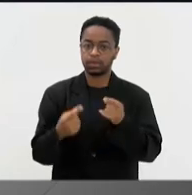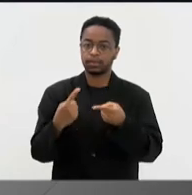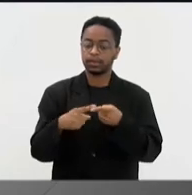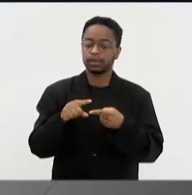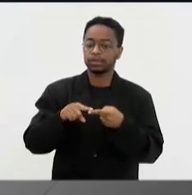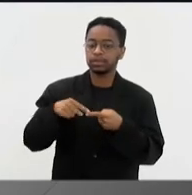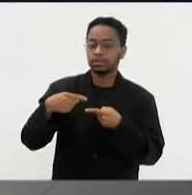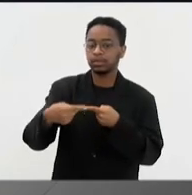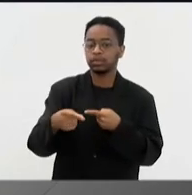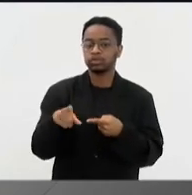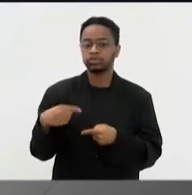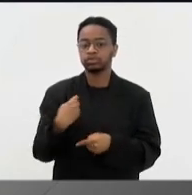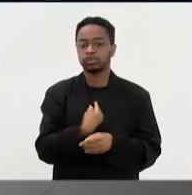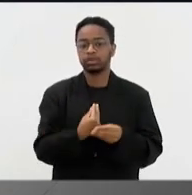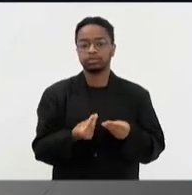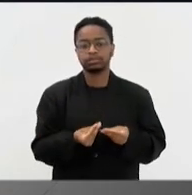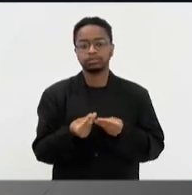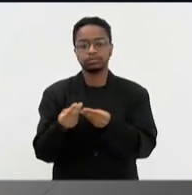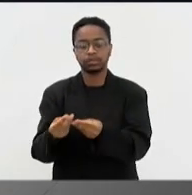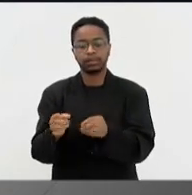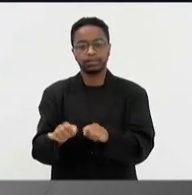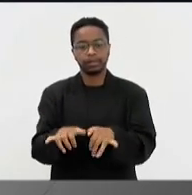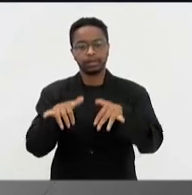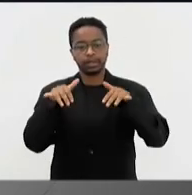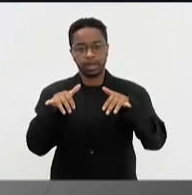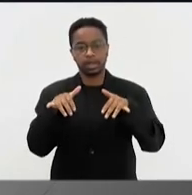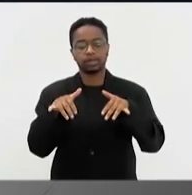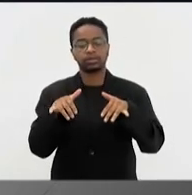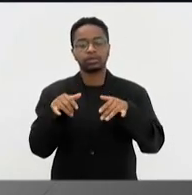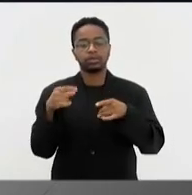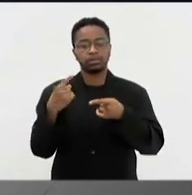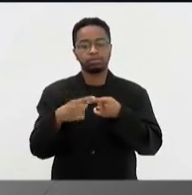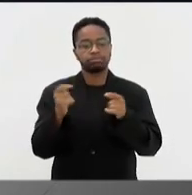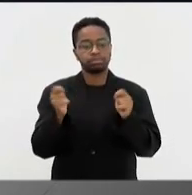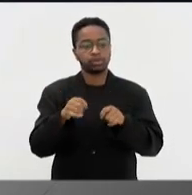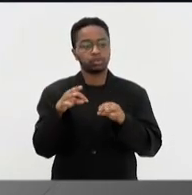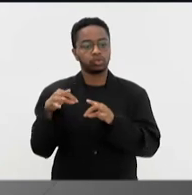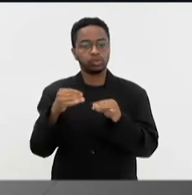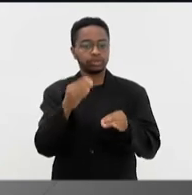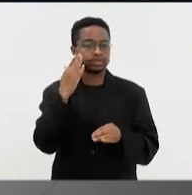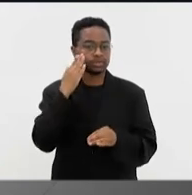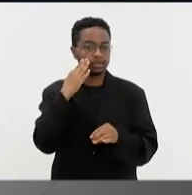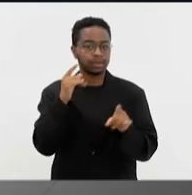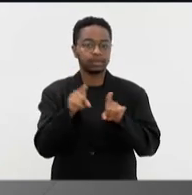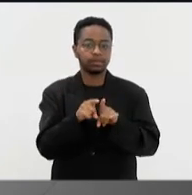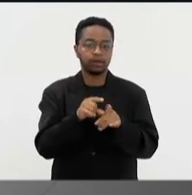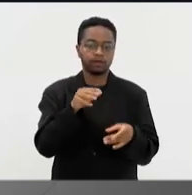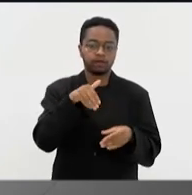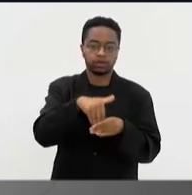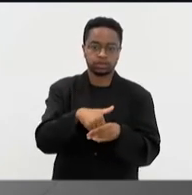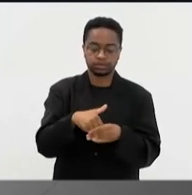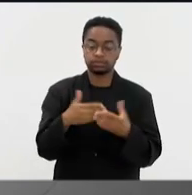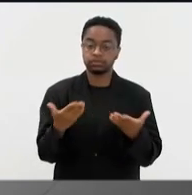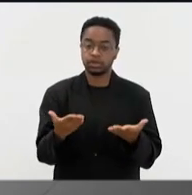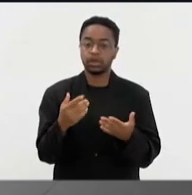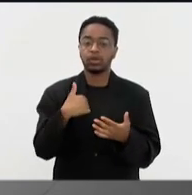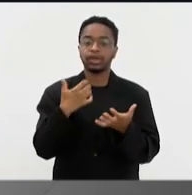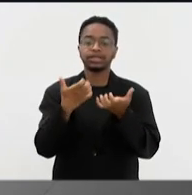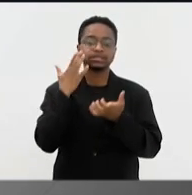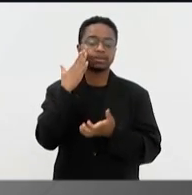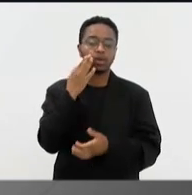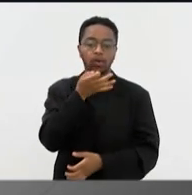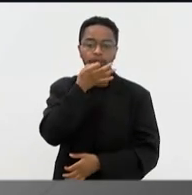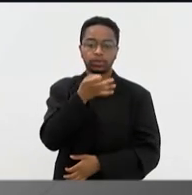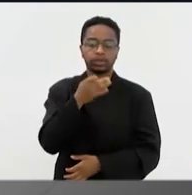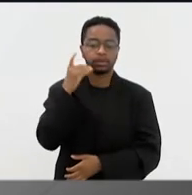posteriormente será encaminhado ao plenário para conhecimento e também deliberação. Então, como vota a